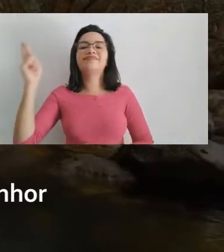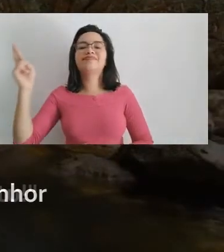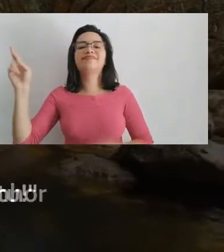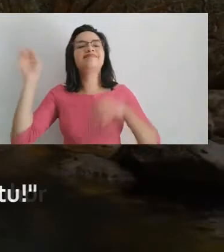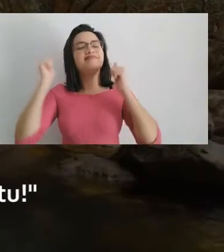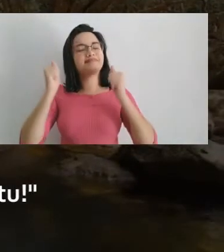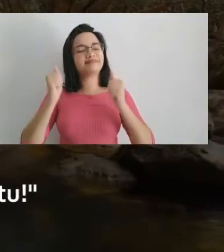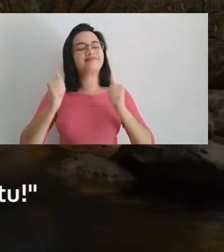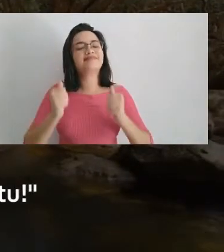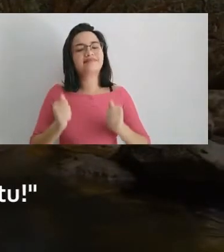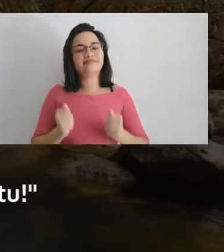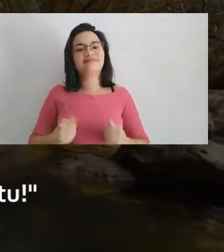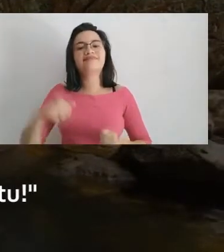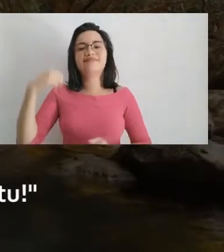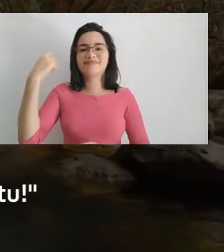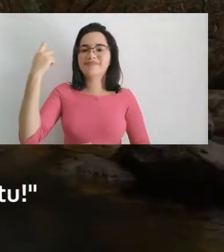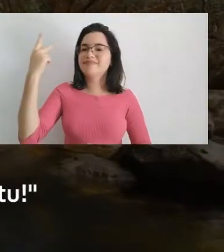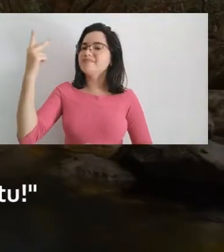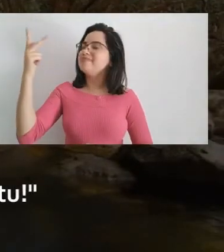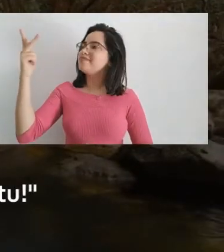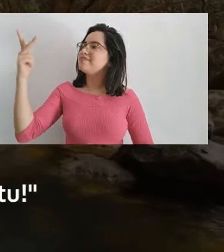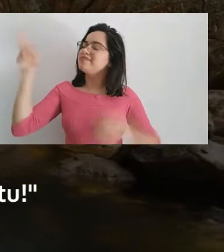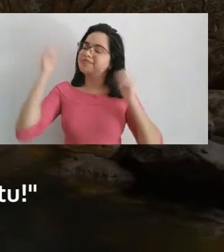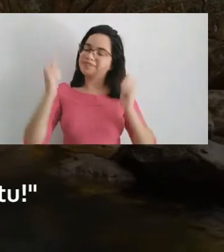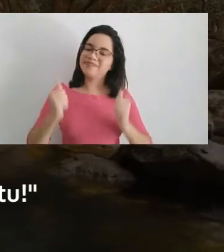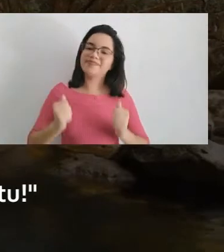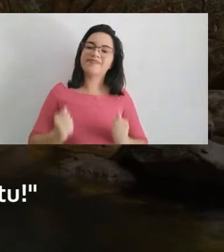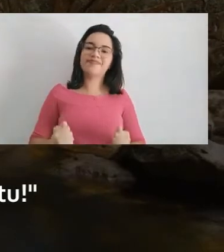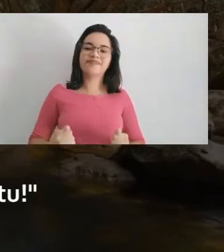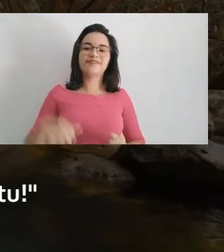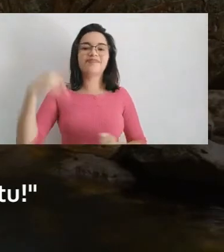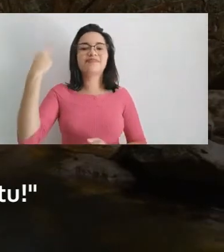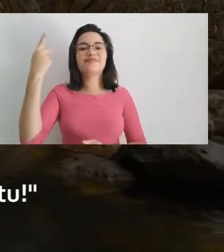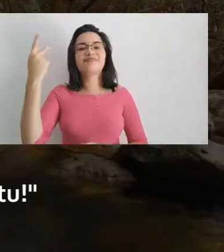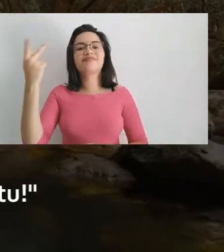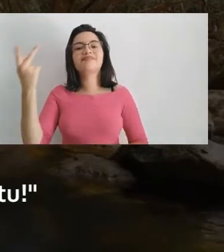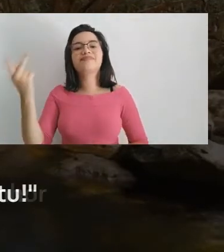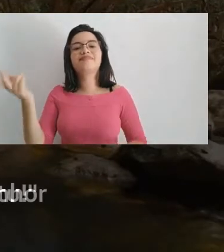Senhor, grandioso és tu, grandioso és tu.